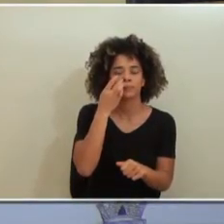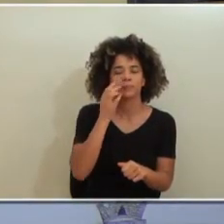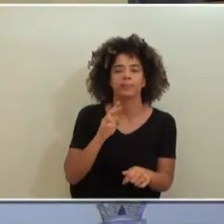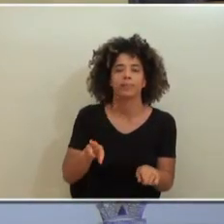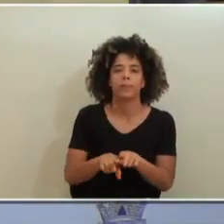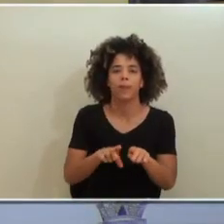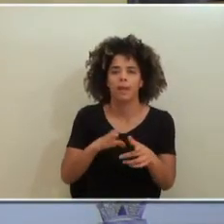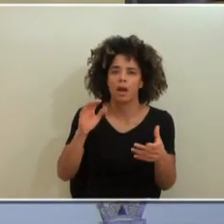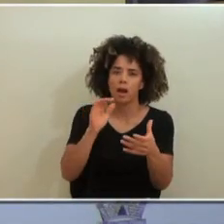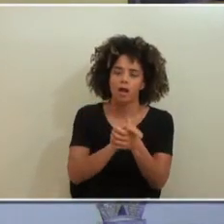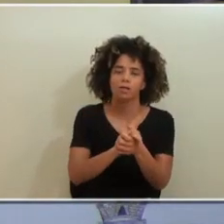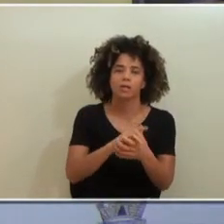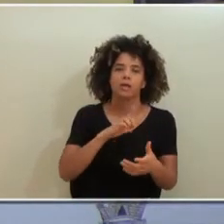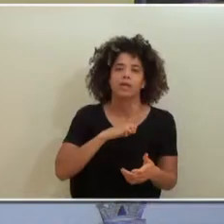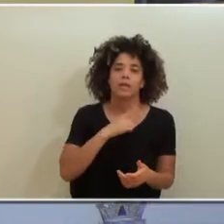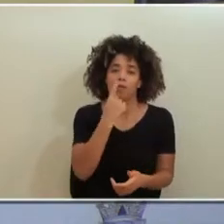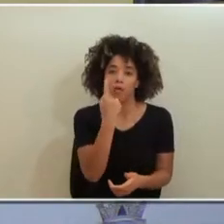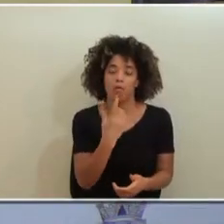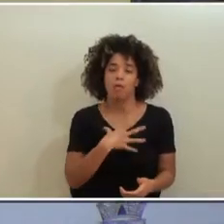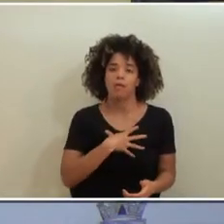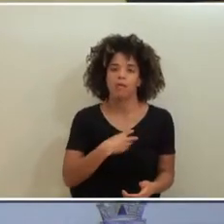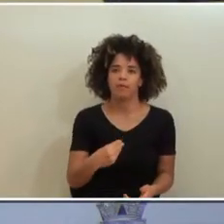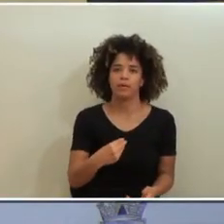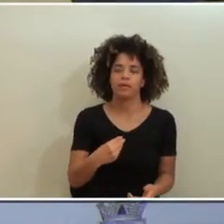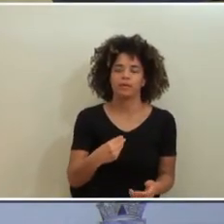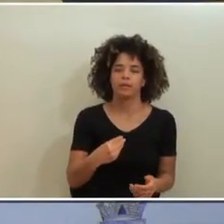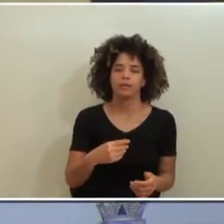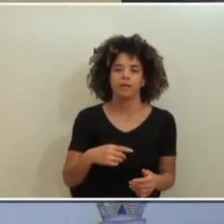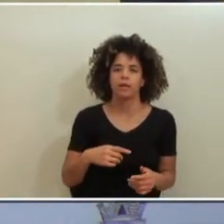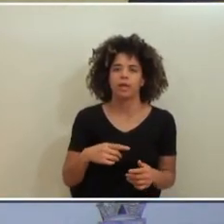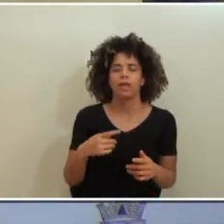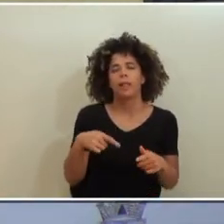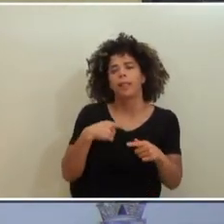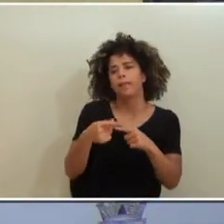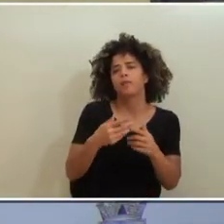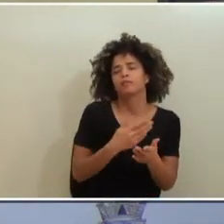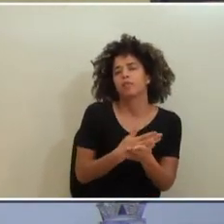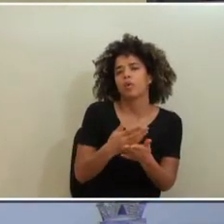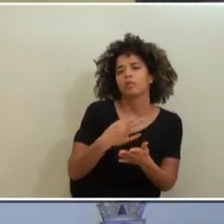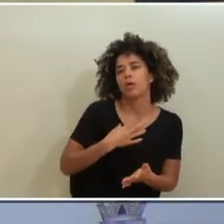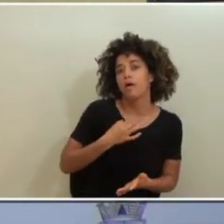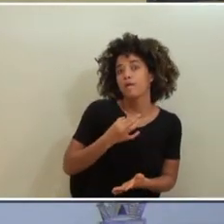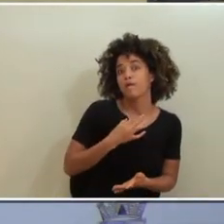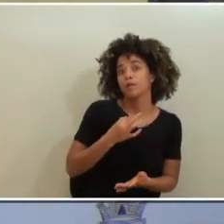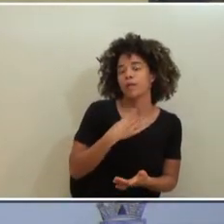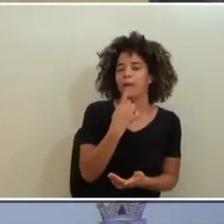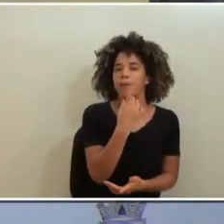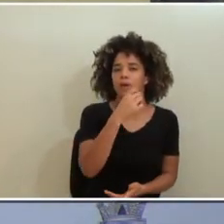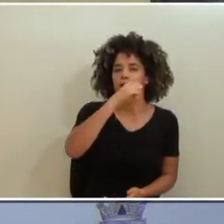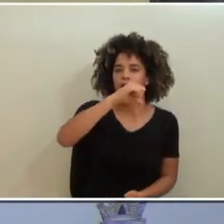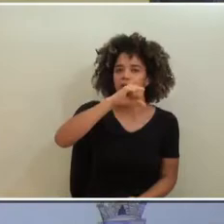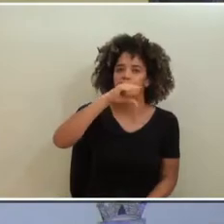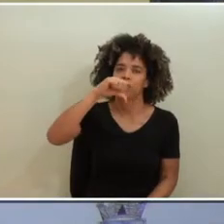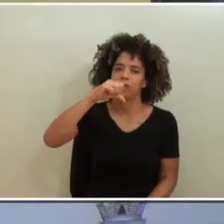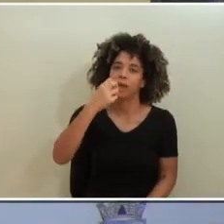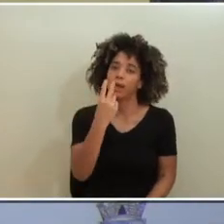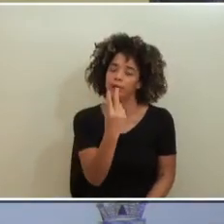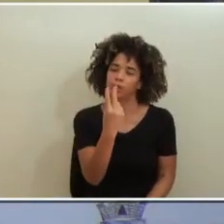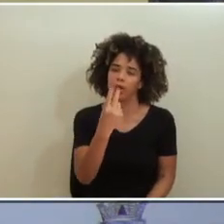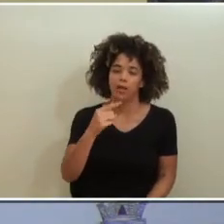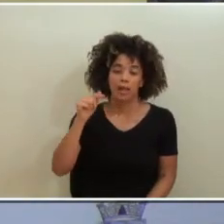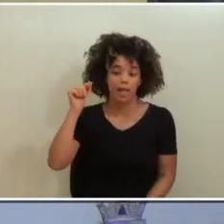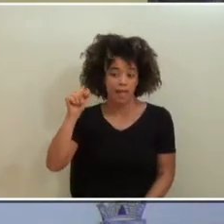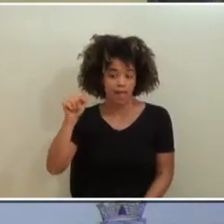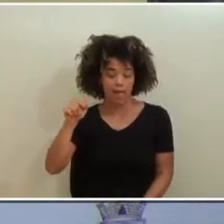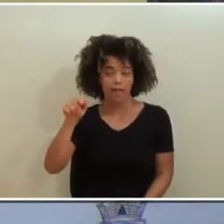verdadeira vocação para o voluntariado surgiu em 1992, quando fez sua promessa